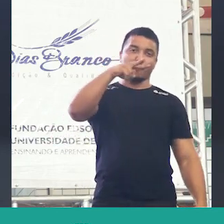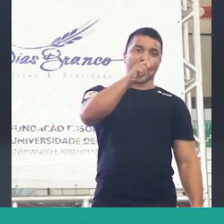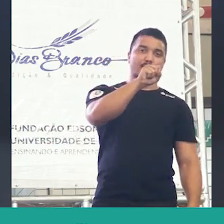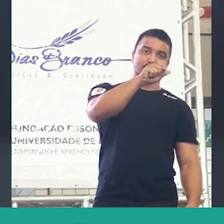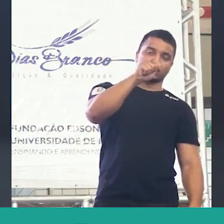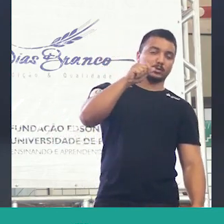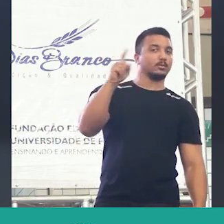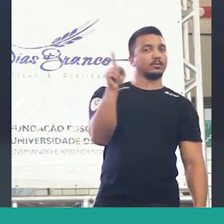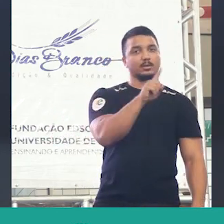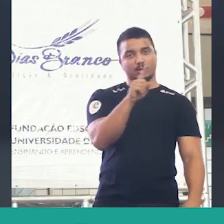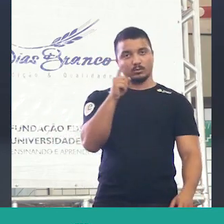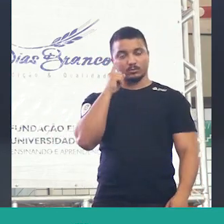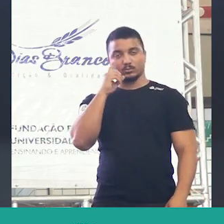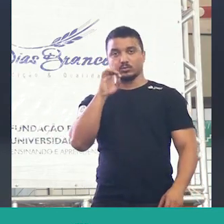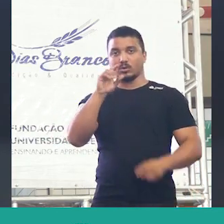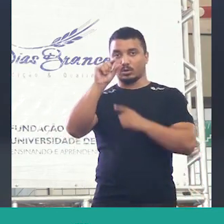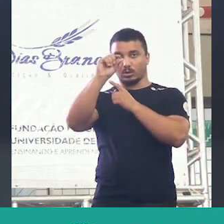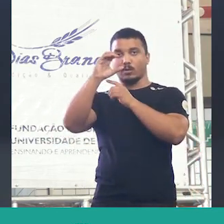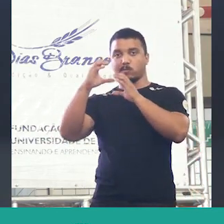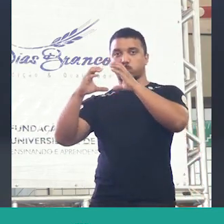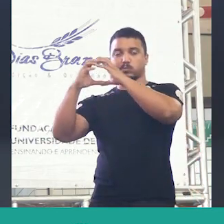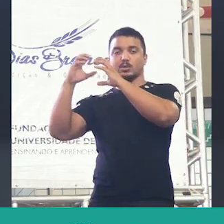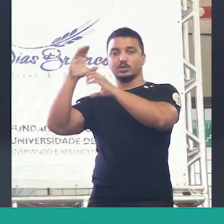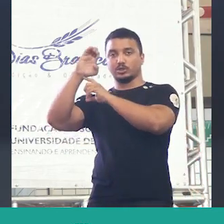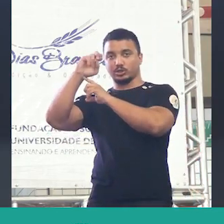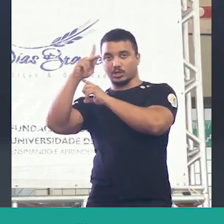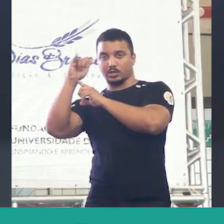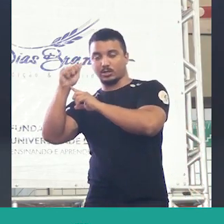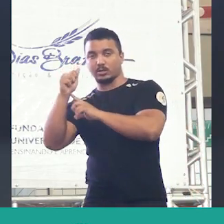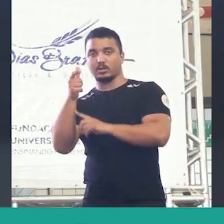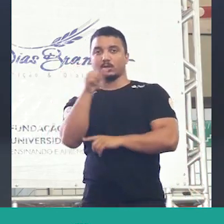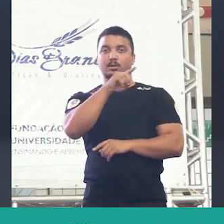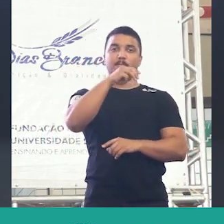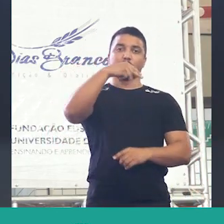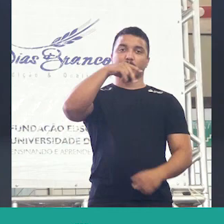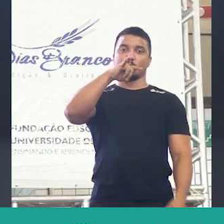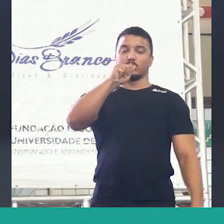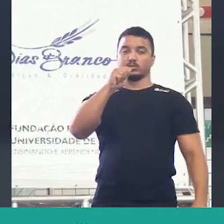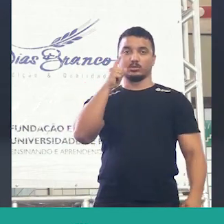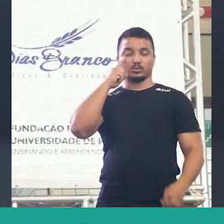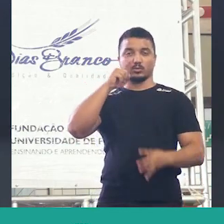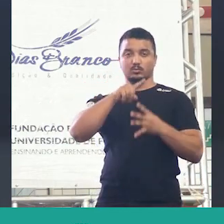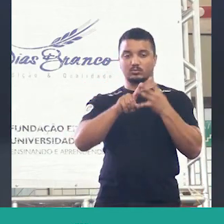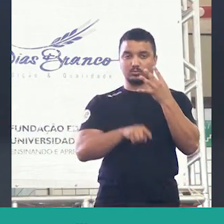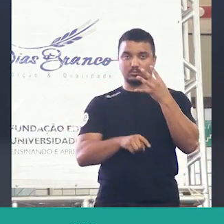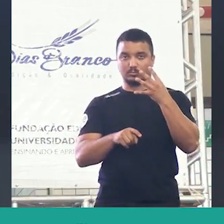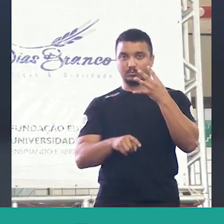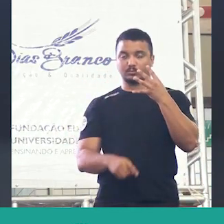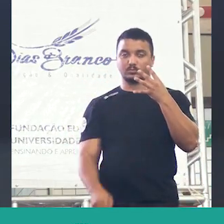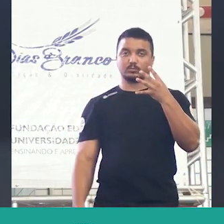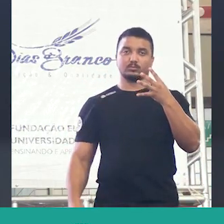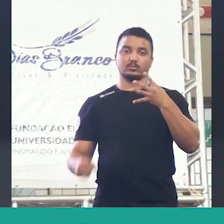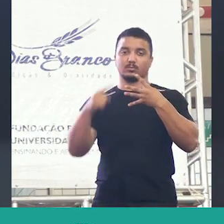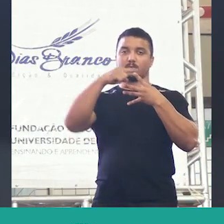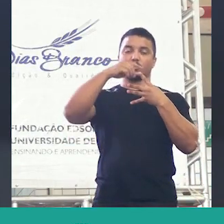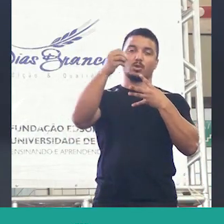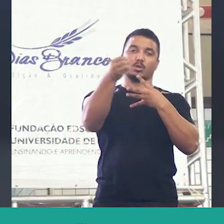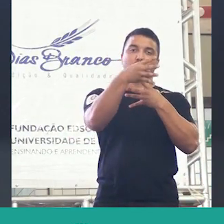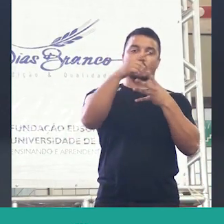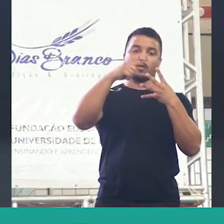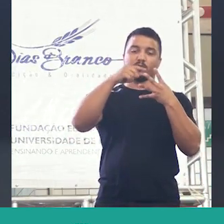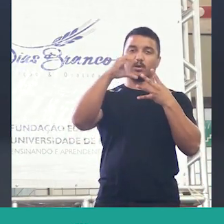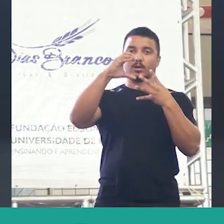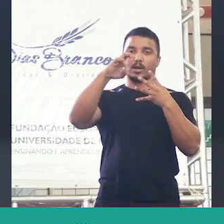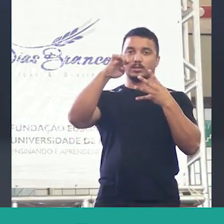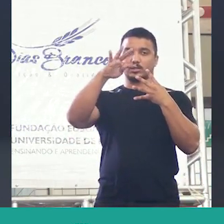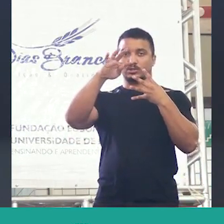convexa, certo? Cheia, minguante. Só desenha nova, crescente, cheia